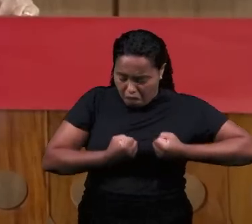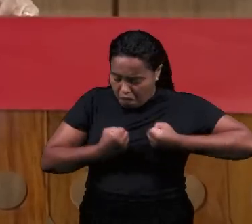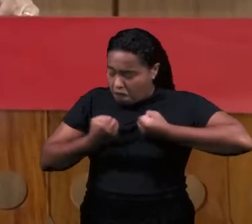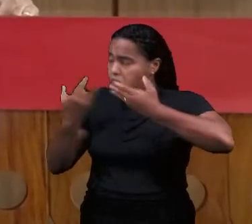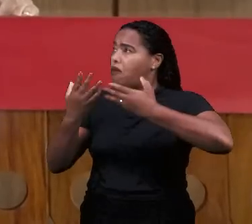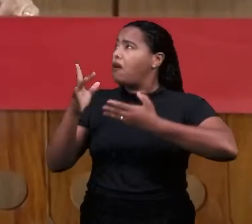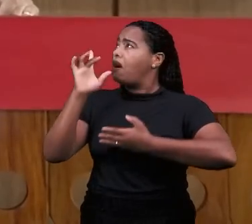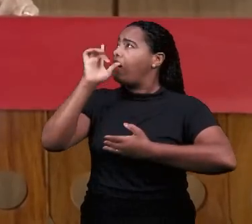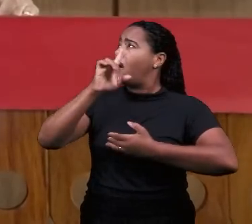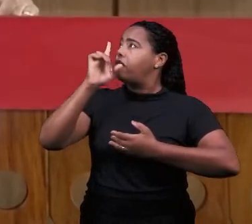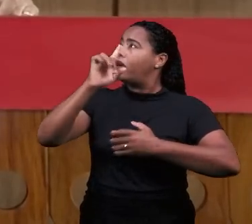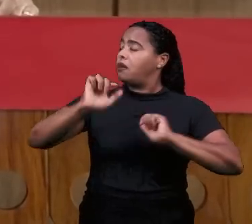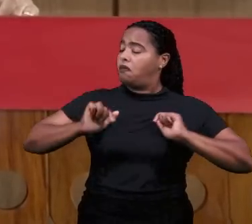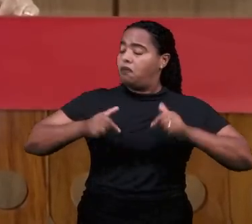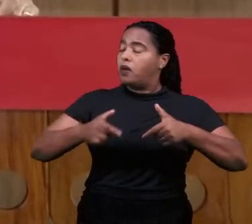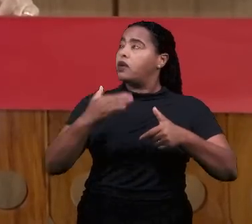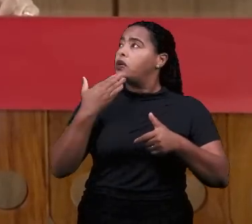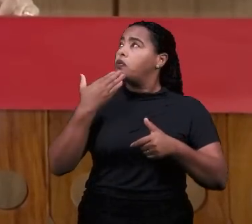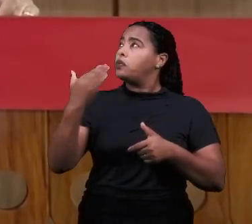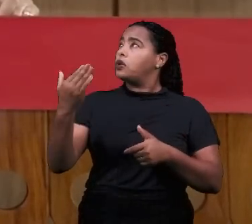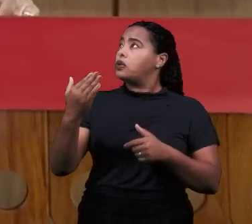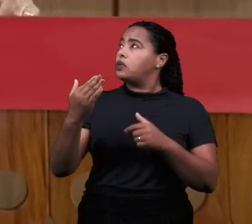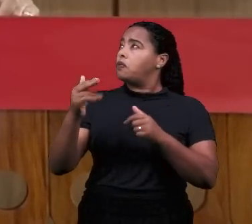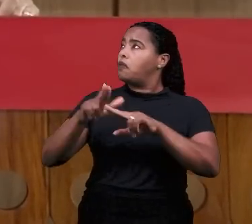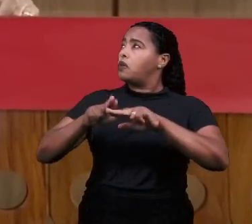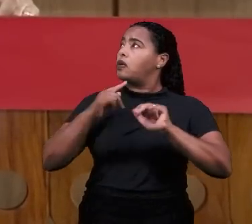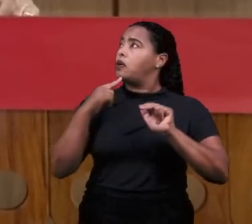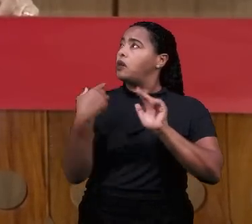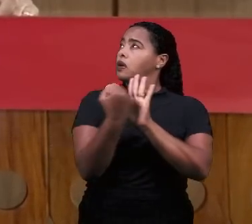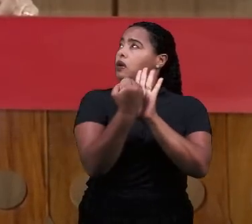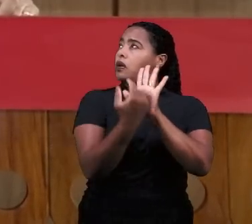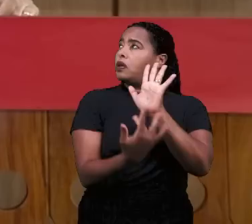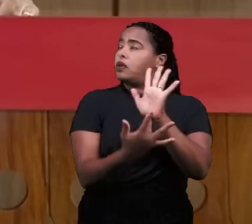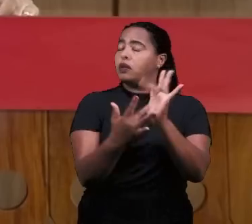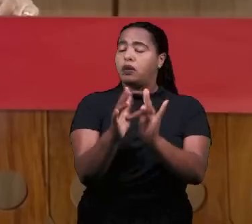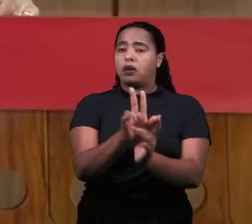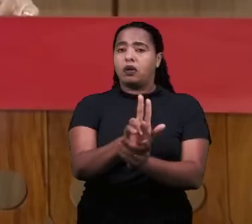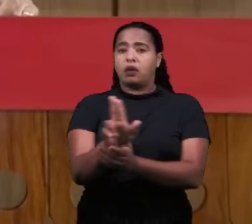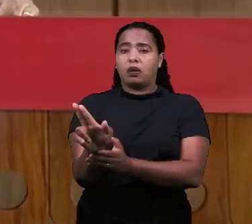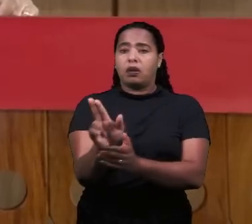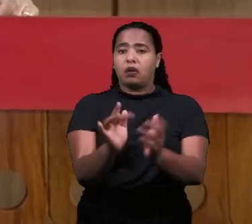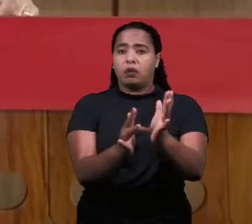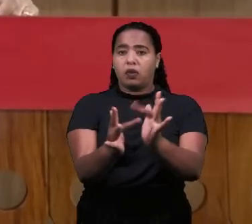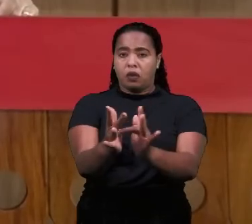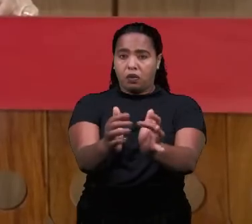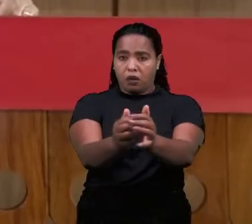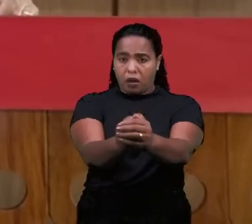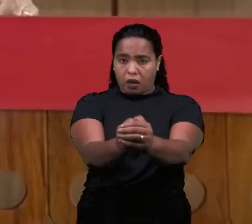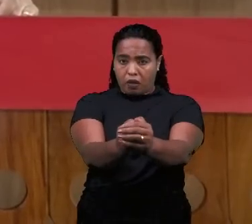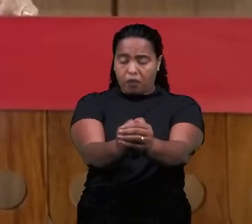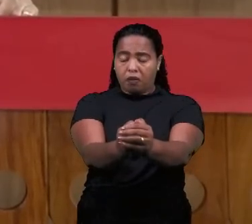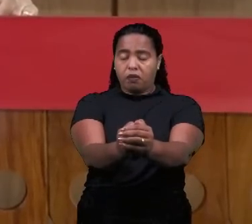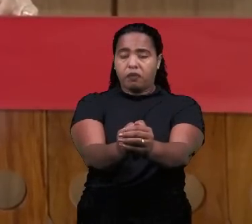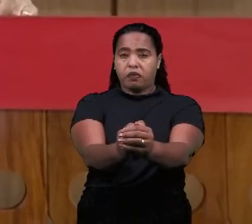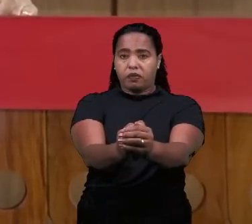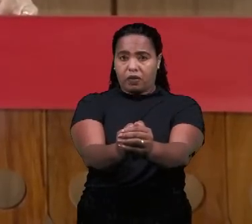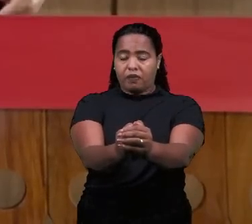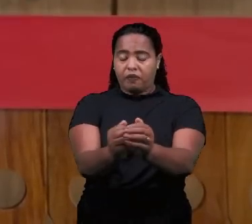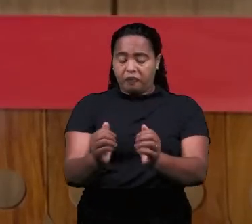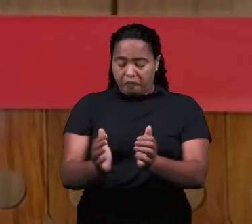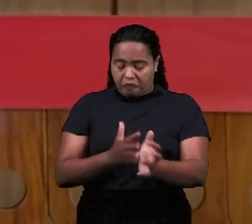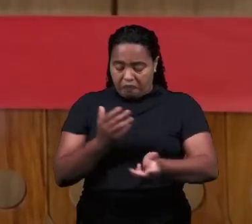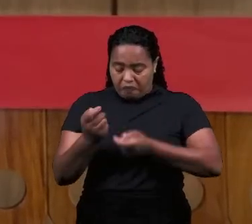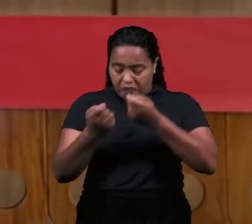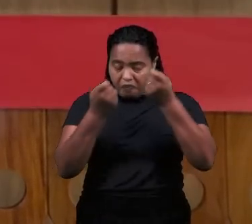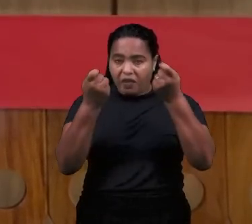falhas, Senhor. Opera, pedimos, oramos pelo sangue, em nome do Senhor Jesus. Em nome de Jesus. Amém, Senhor. Amém. Amém. Aleluia. Amém. Glória a